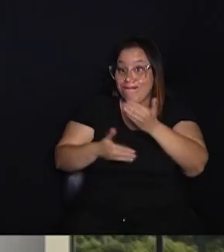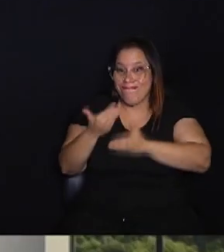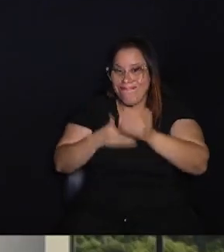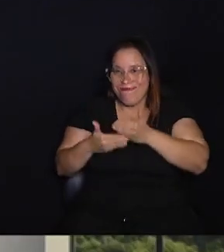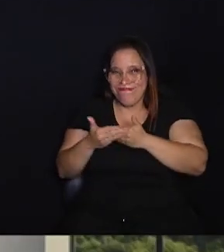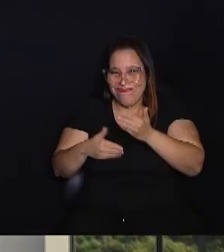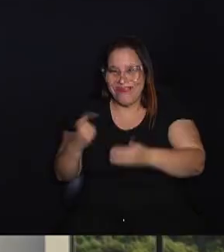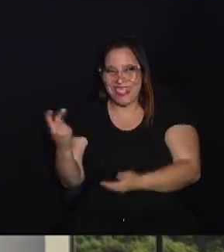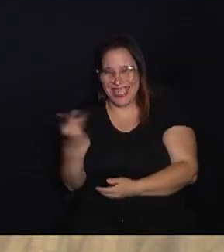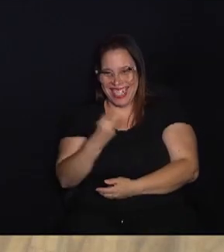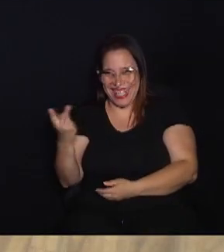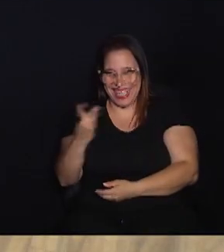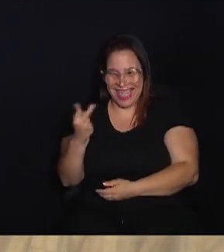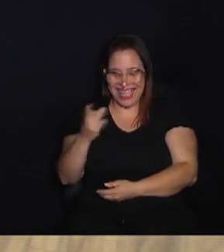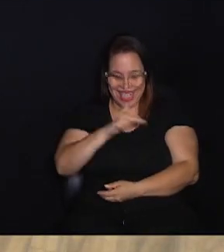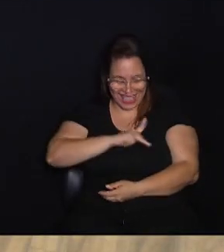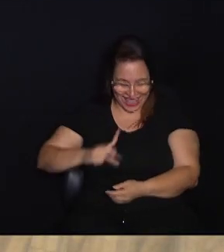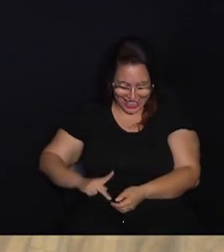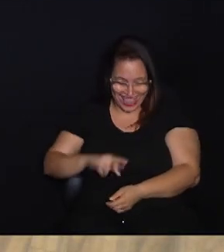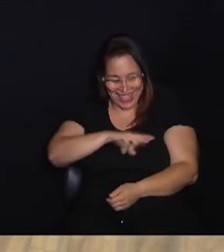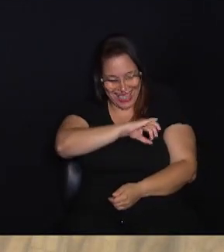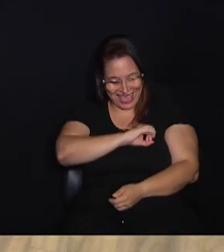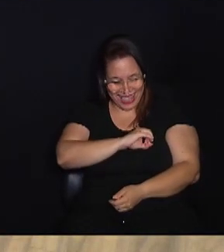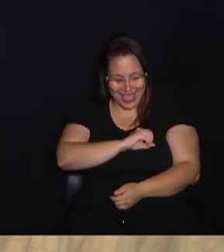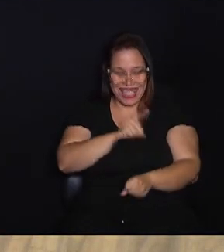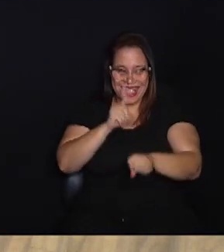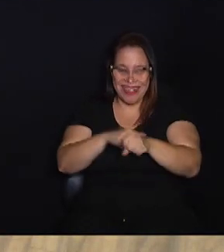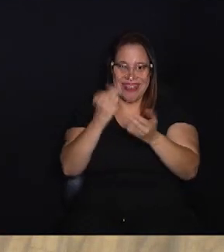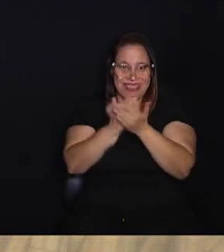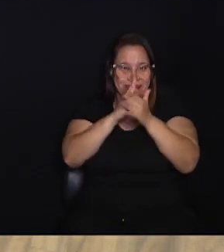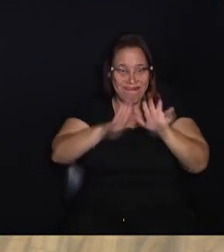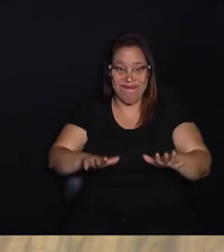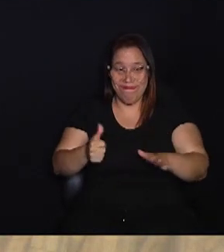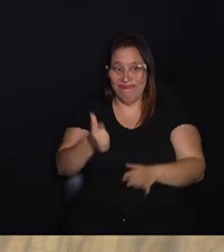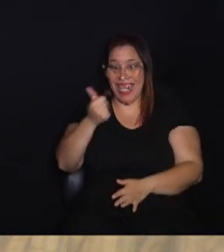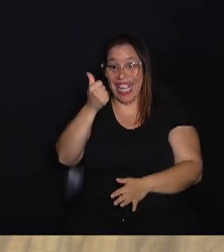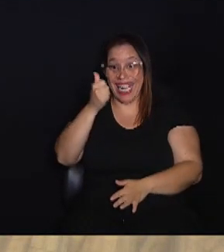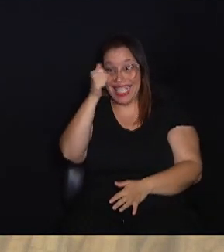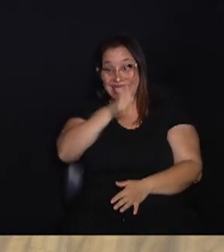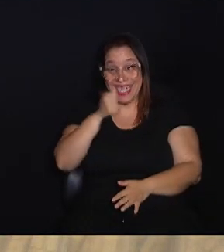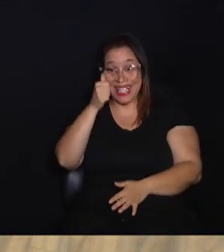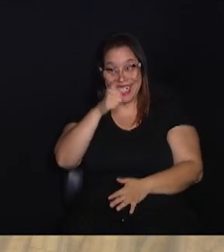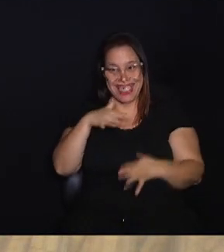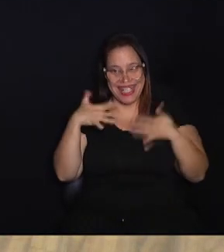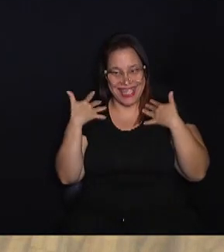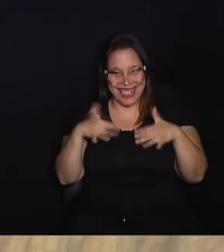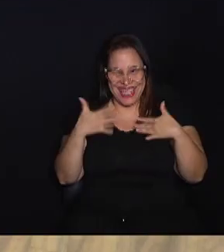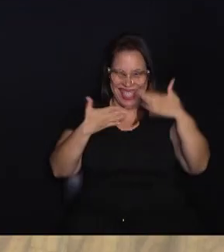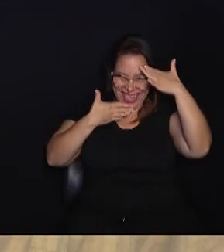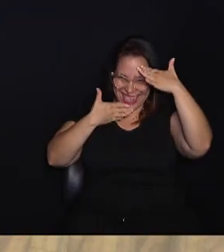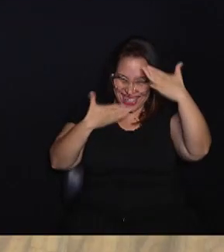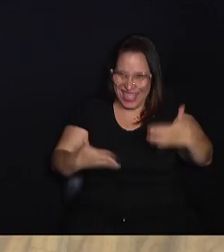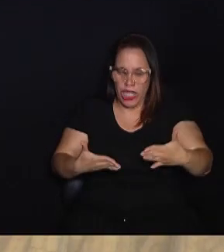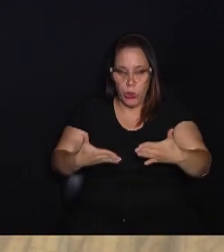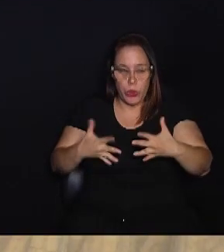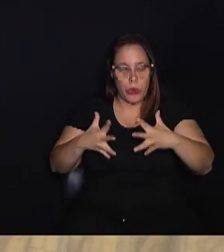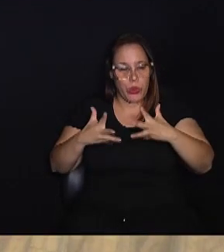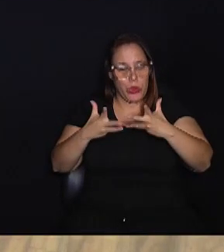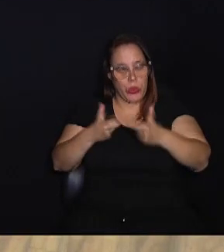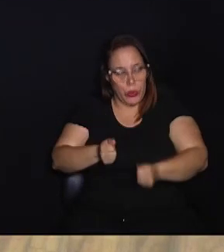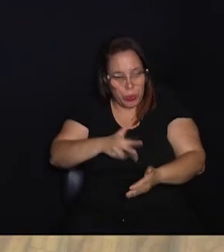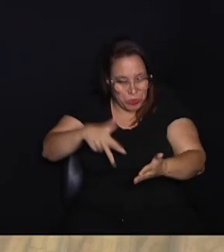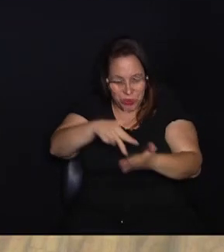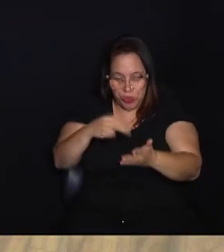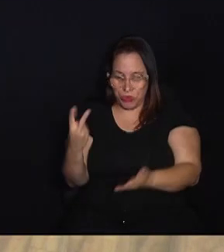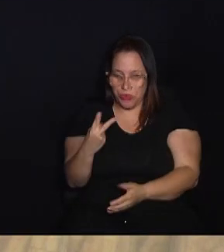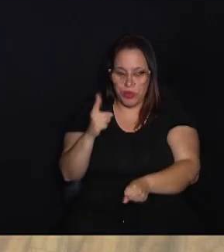foram vocês dois, presidente Luiz Rossini, tempo encerrado, já mais de 1 hora de programa, então eu quero agradecer muito a disponibilidade